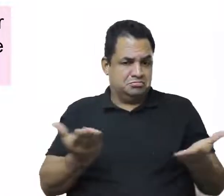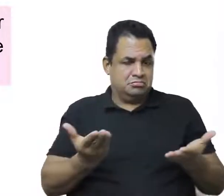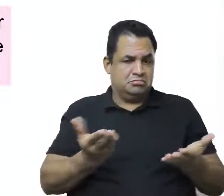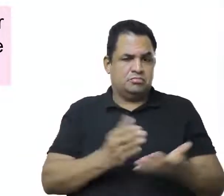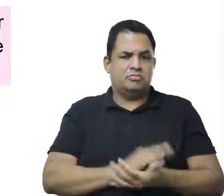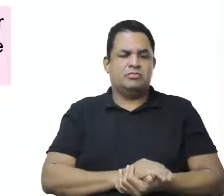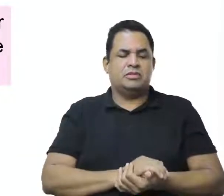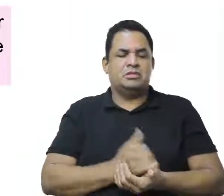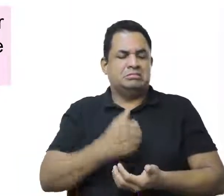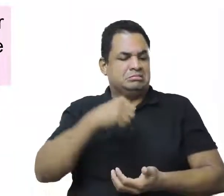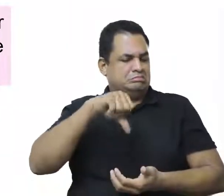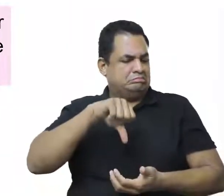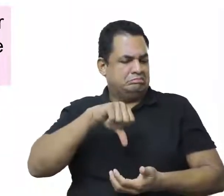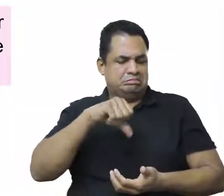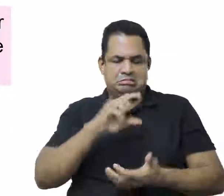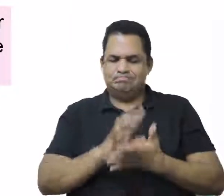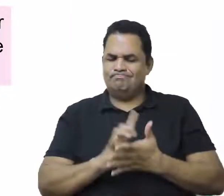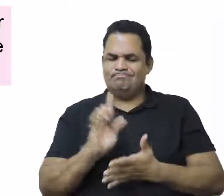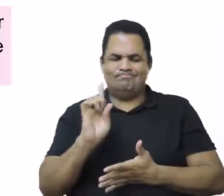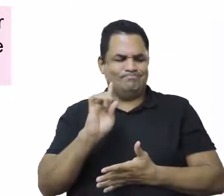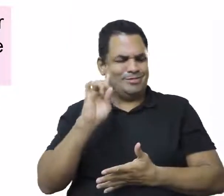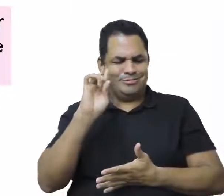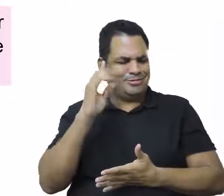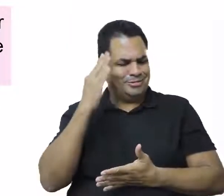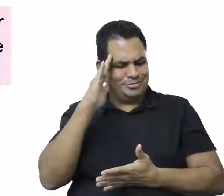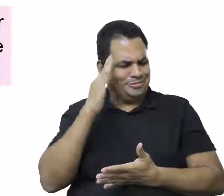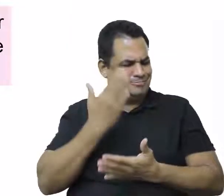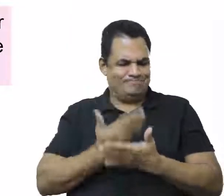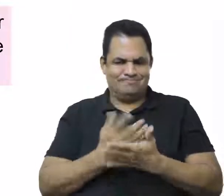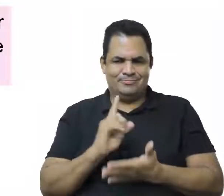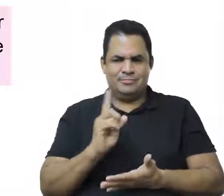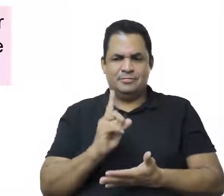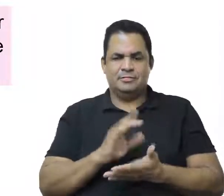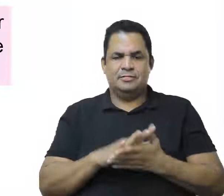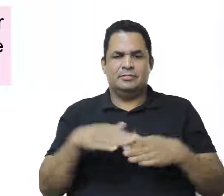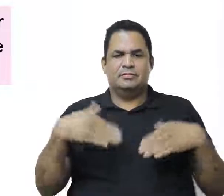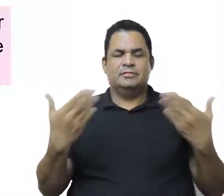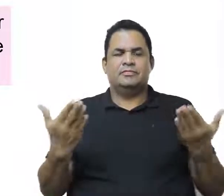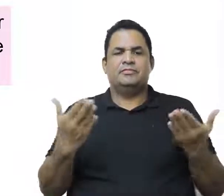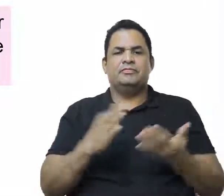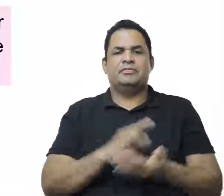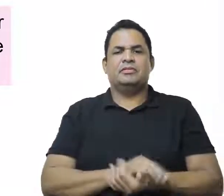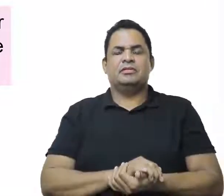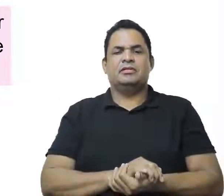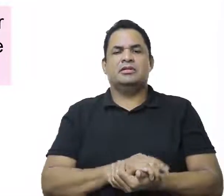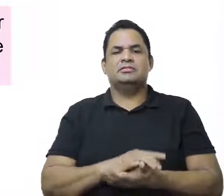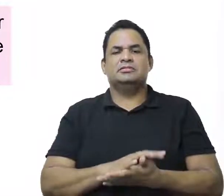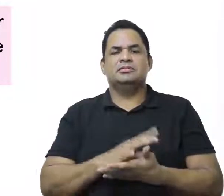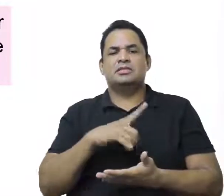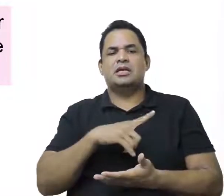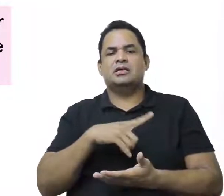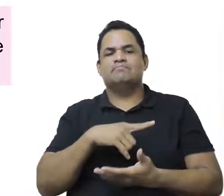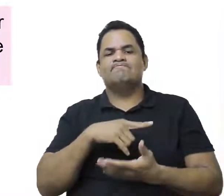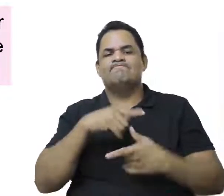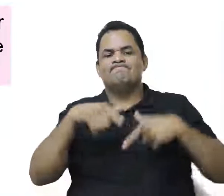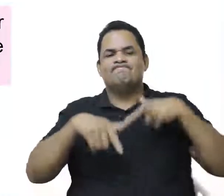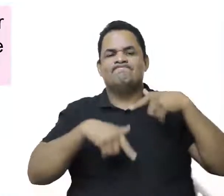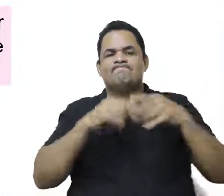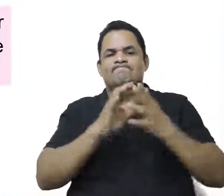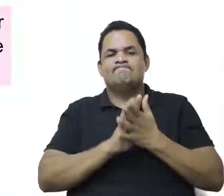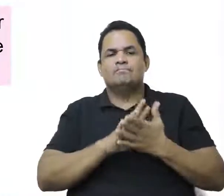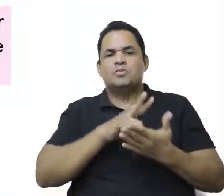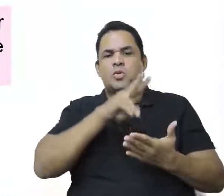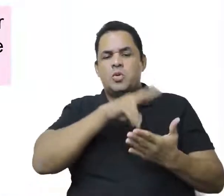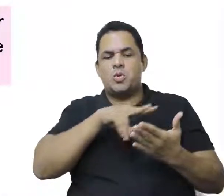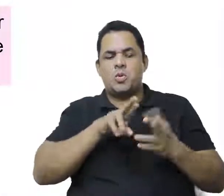cunho pessimista, tá certo? Então, a globalização, ela também produz leituras